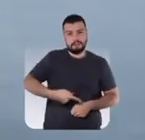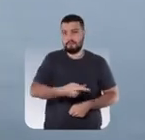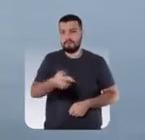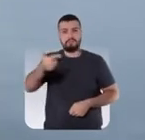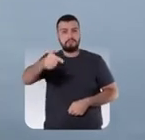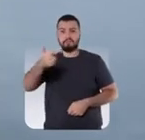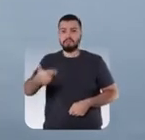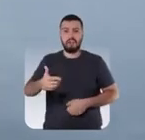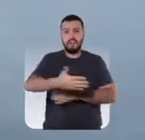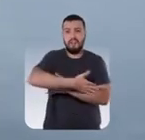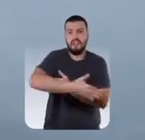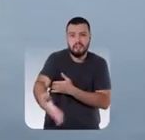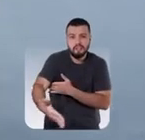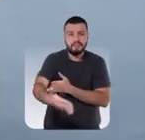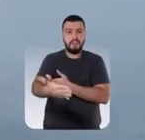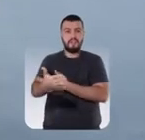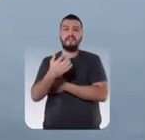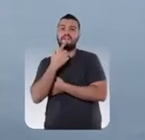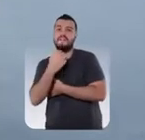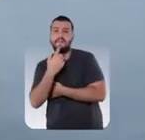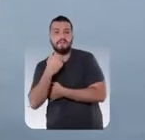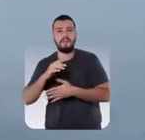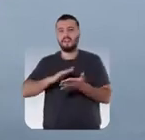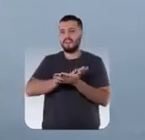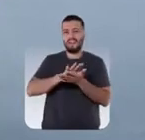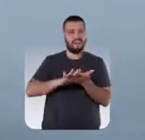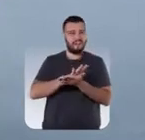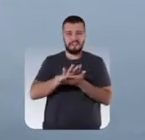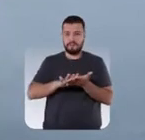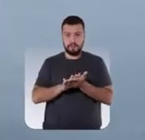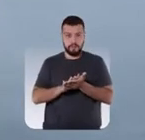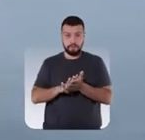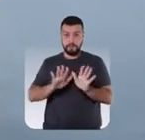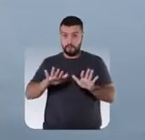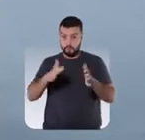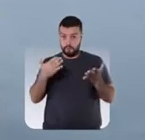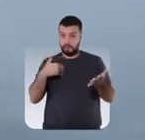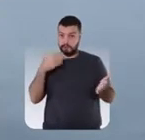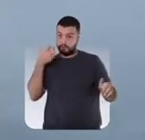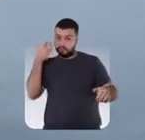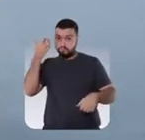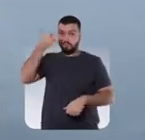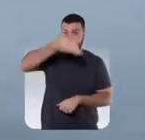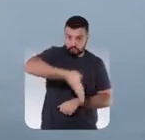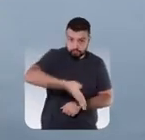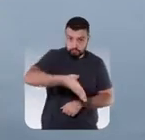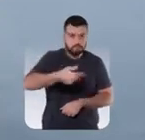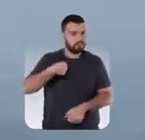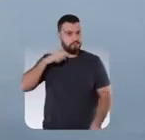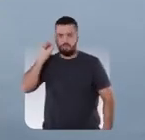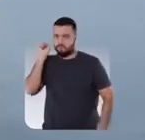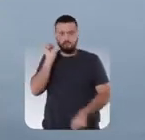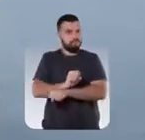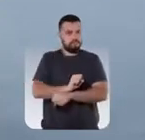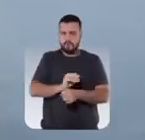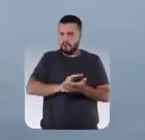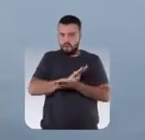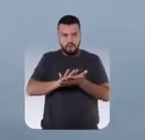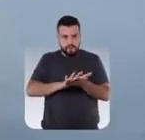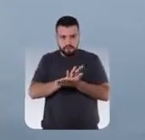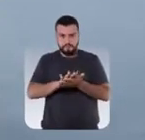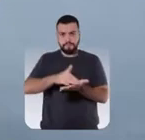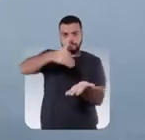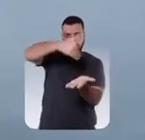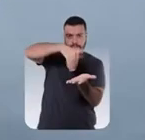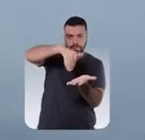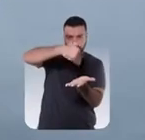sala vermelha, uma semi-UTI tínhamos no Balsas Urgente. Ao assumir, não paramos nenhum momento. Na ocasião, o